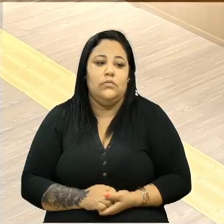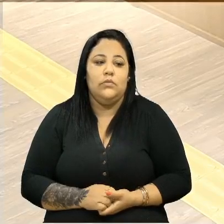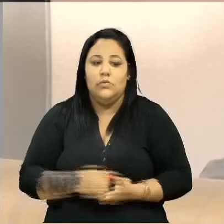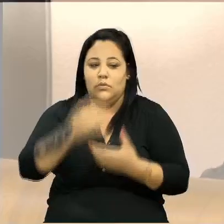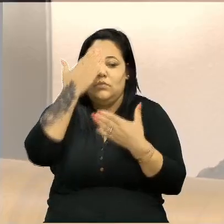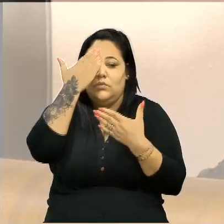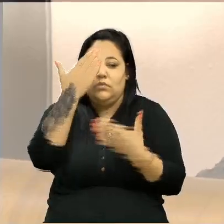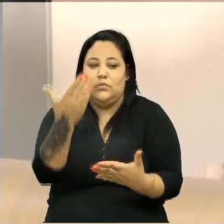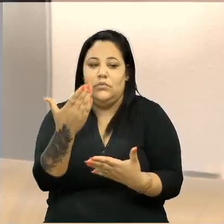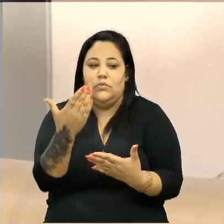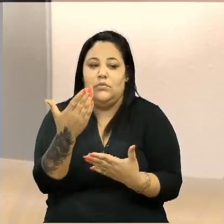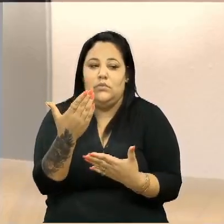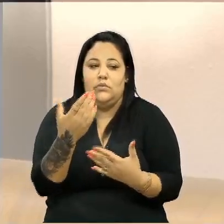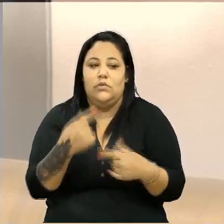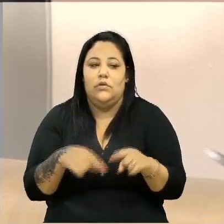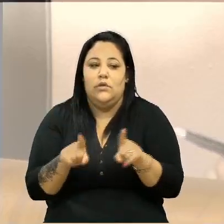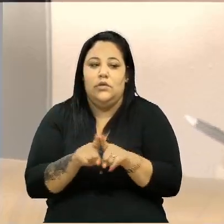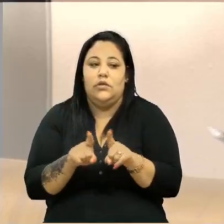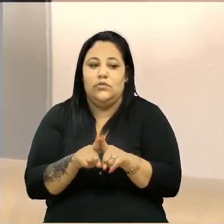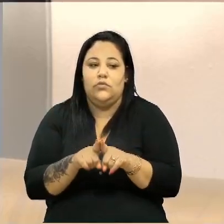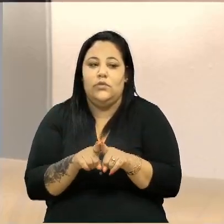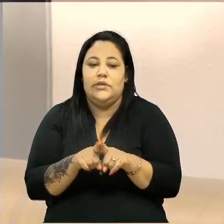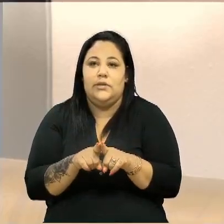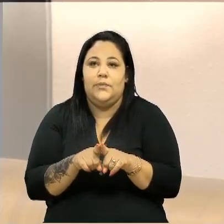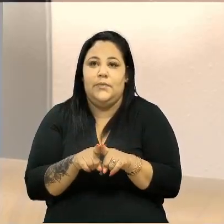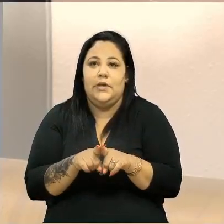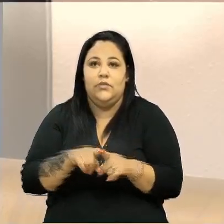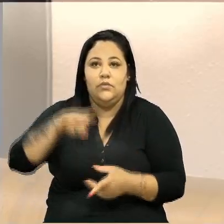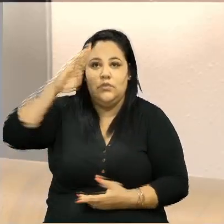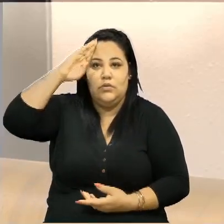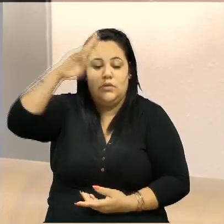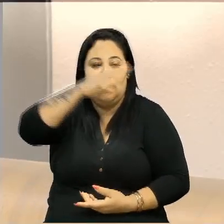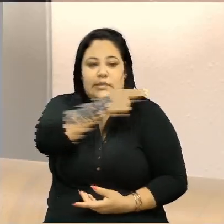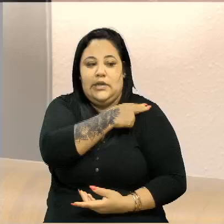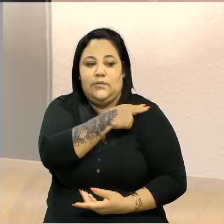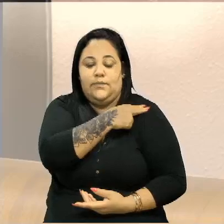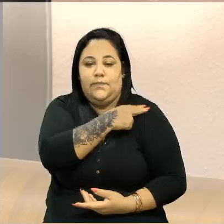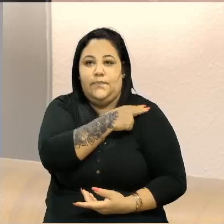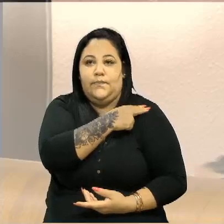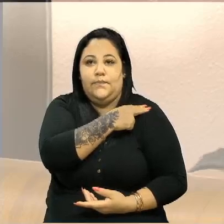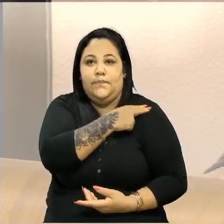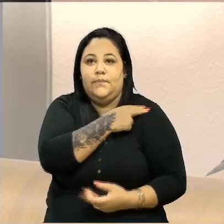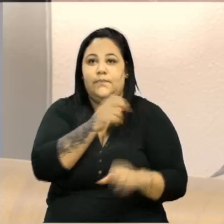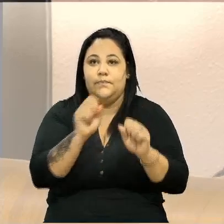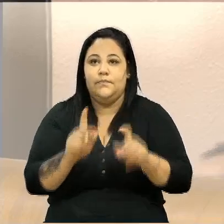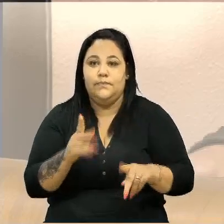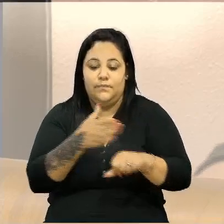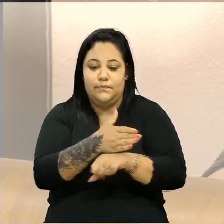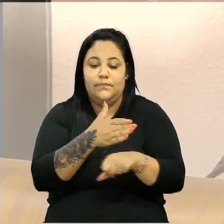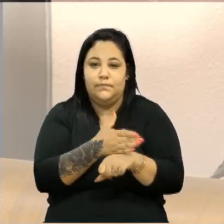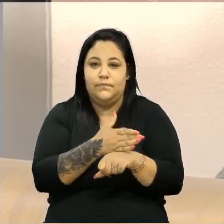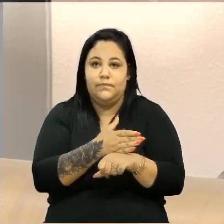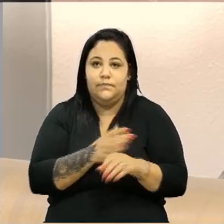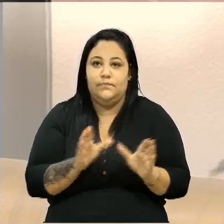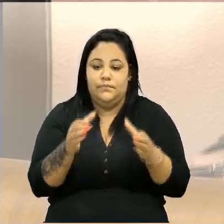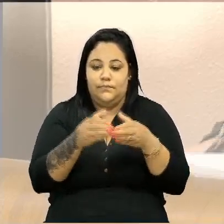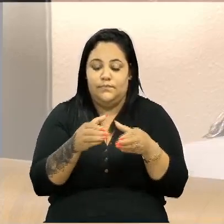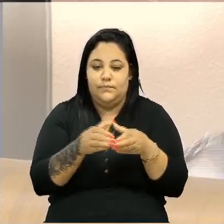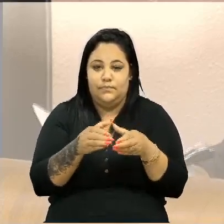Agradecemos a presença do Tenente Coronel Batista e a toda a corporação aqui conosco em